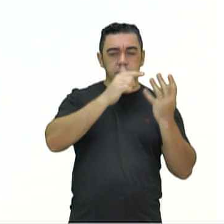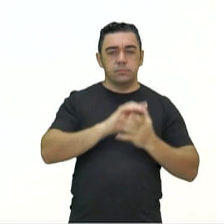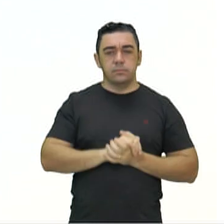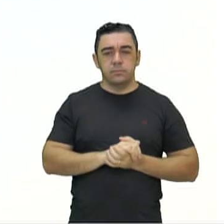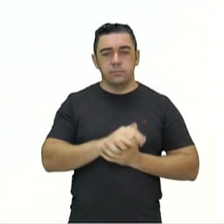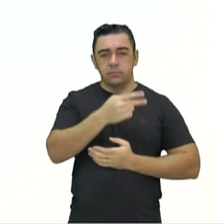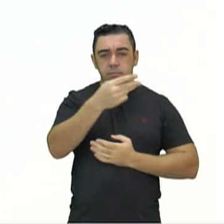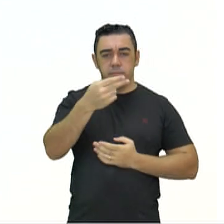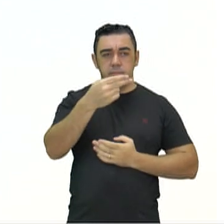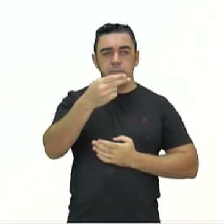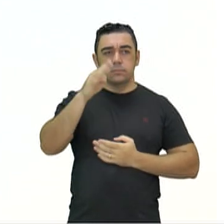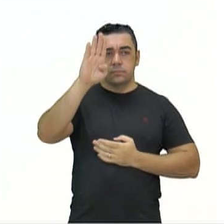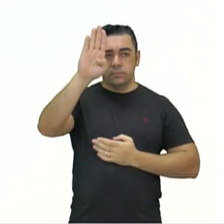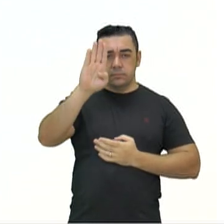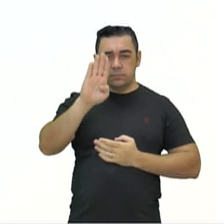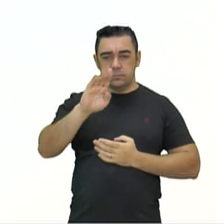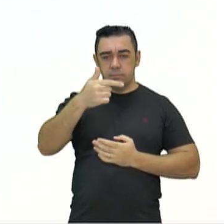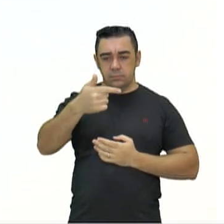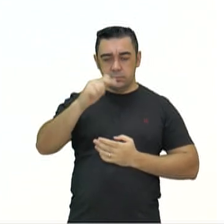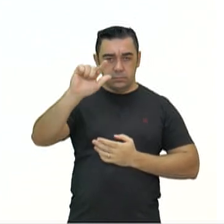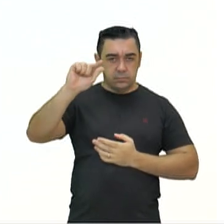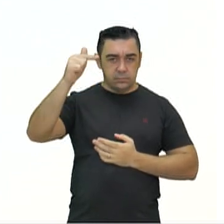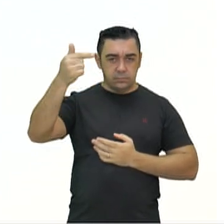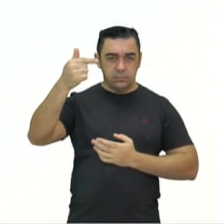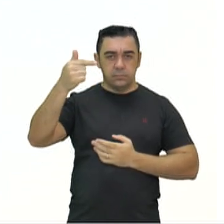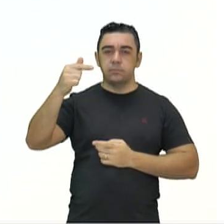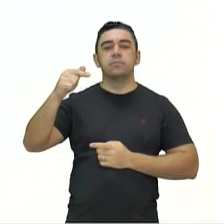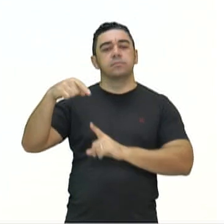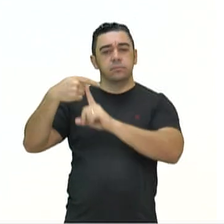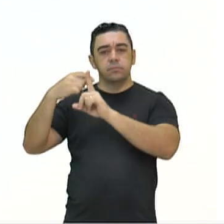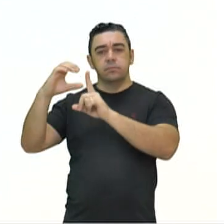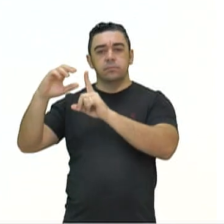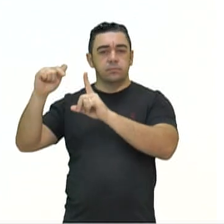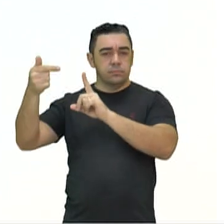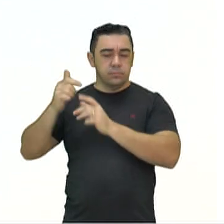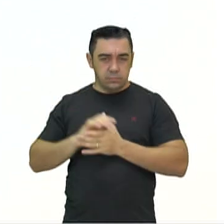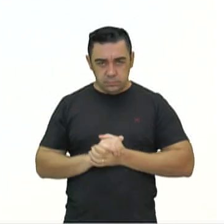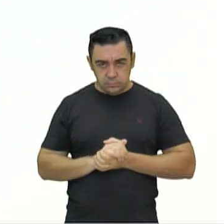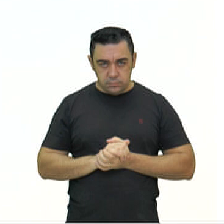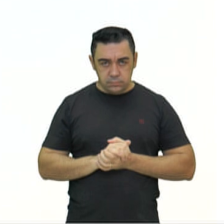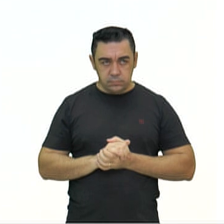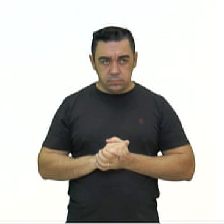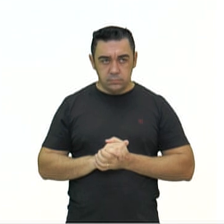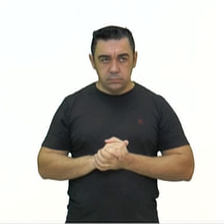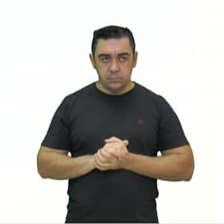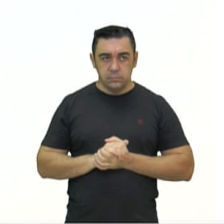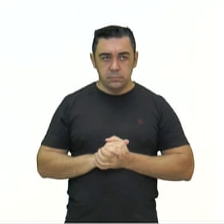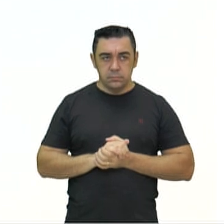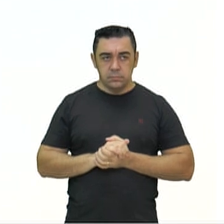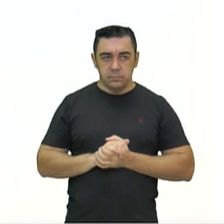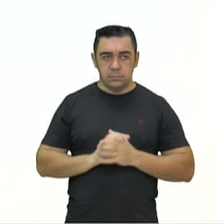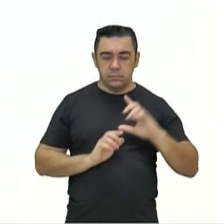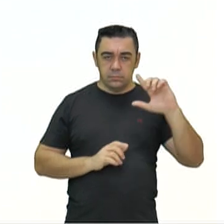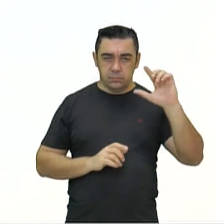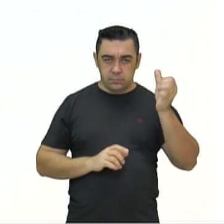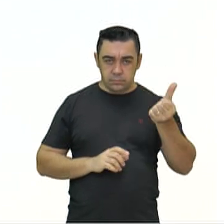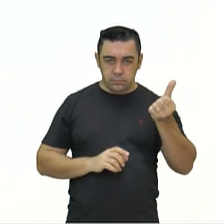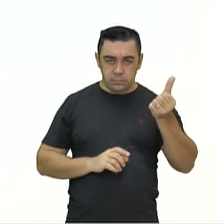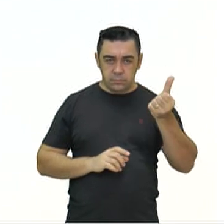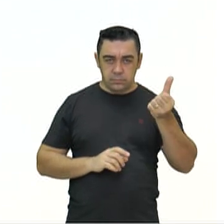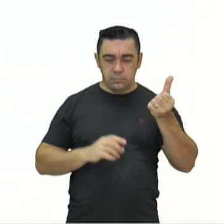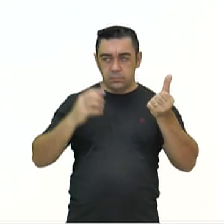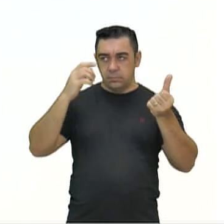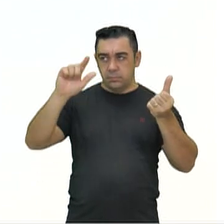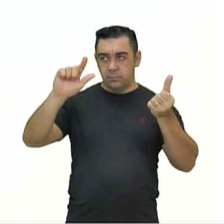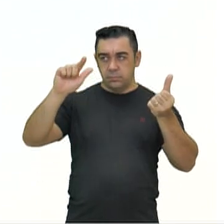A, o B eu vou substituir por 2 e vai ficar lá para eu calcular o valor de C. Então, 4 ao quadrado